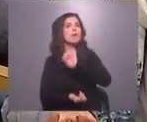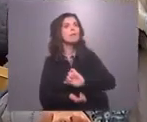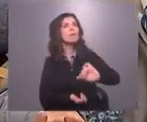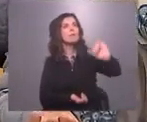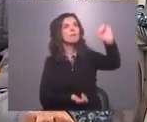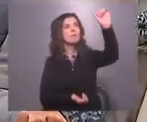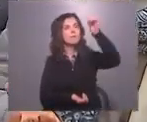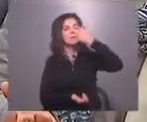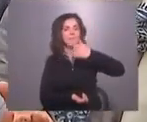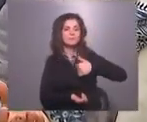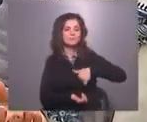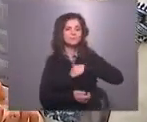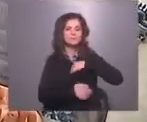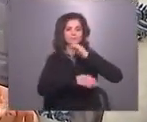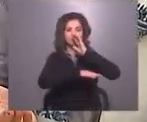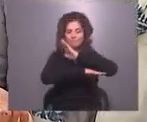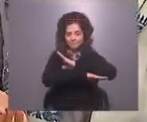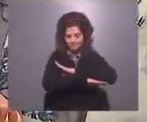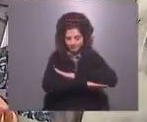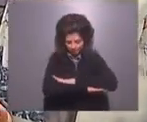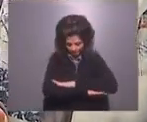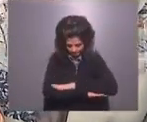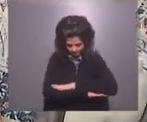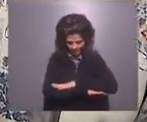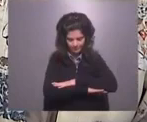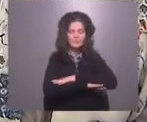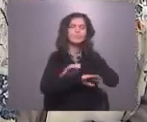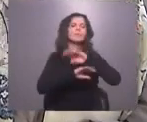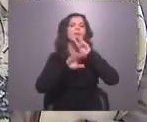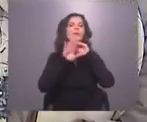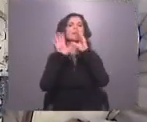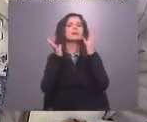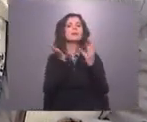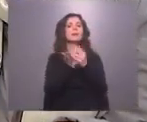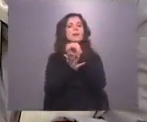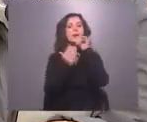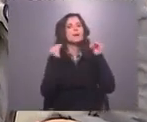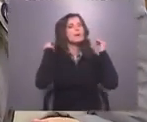seja feita a vossa vontade, assim.